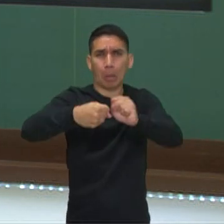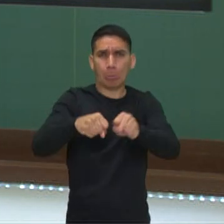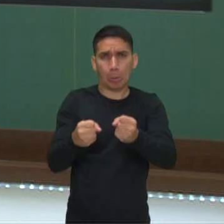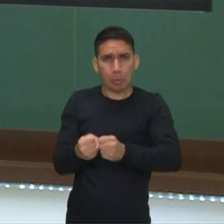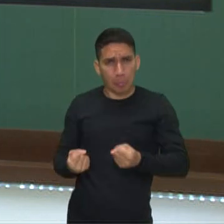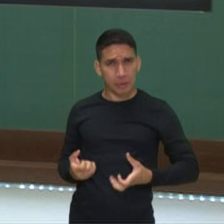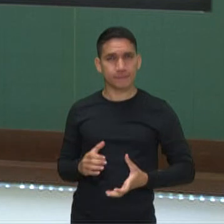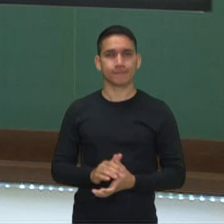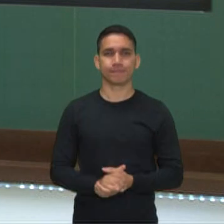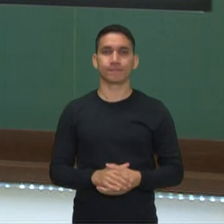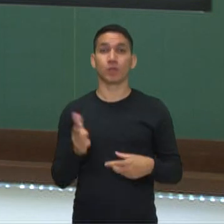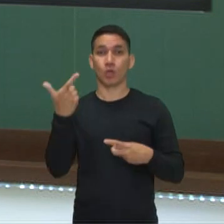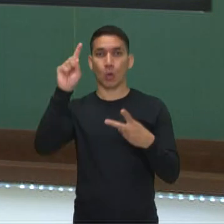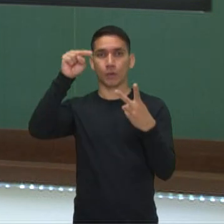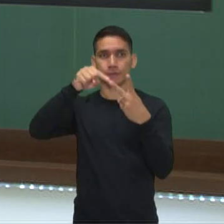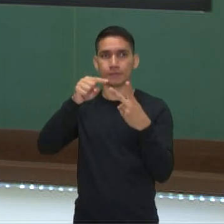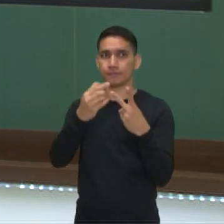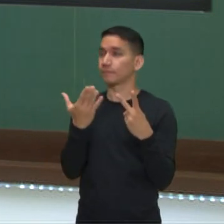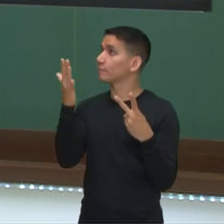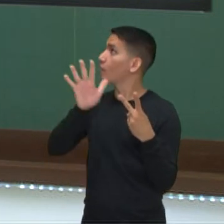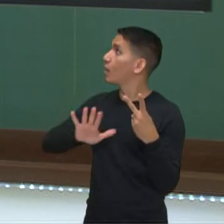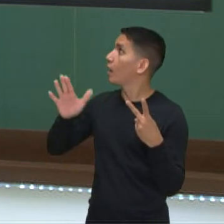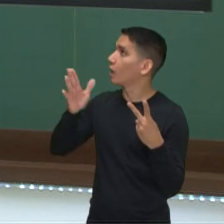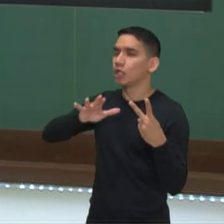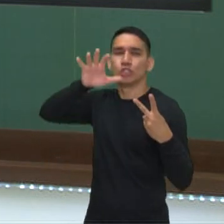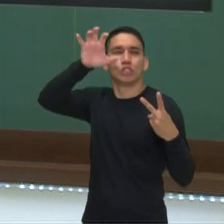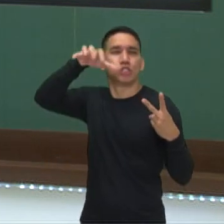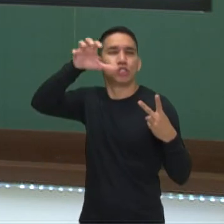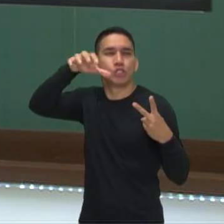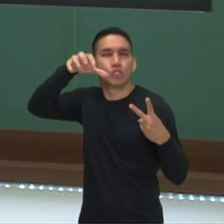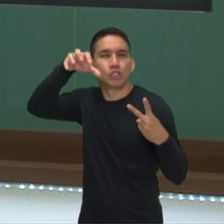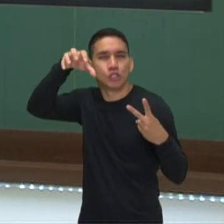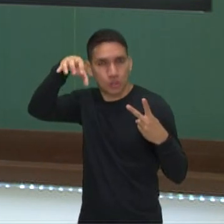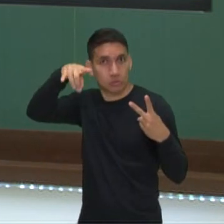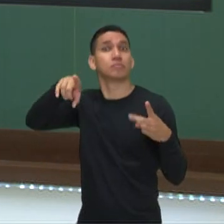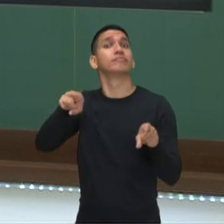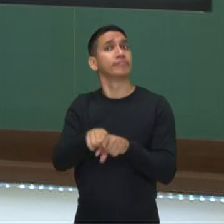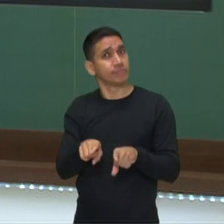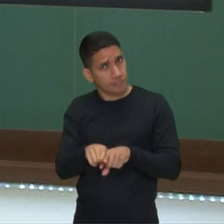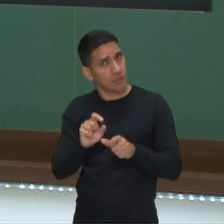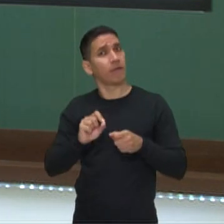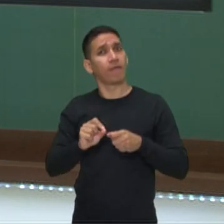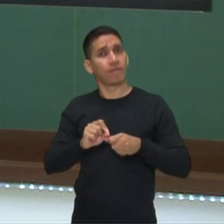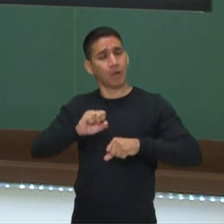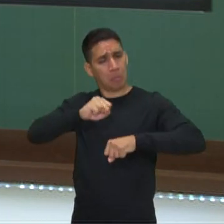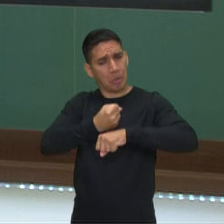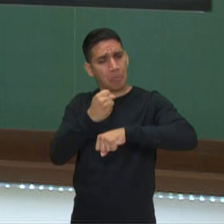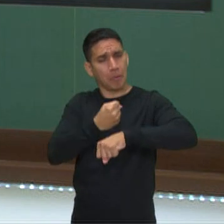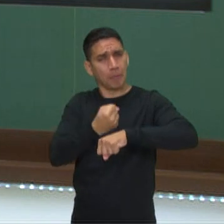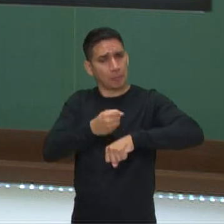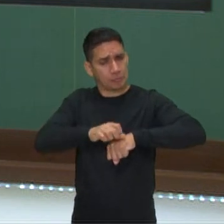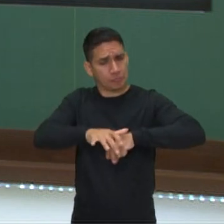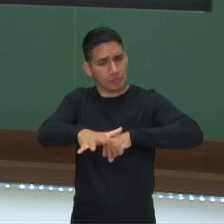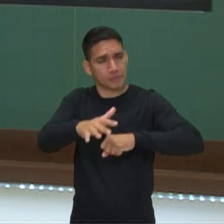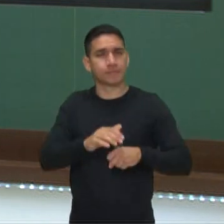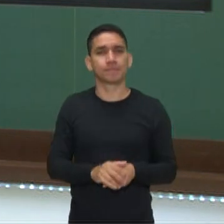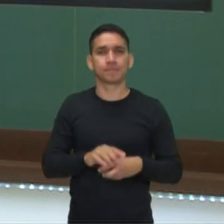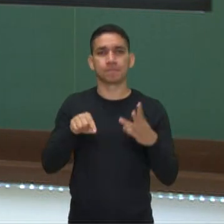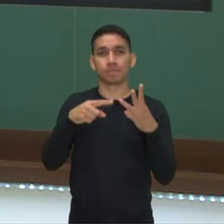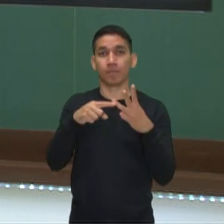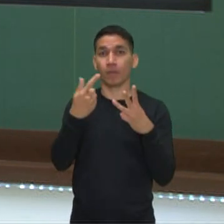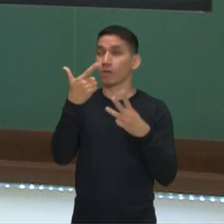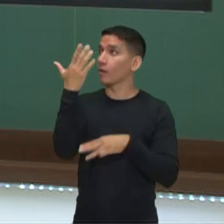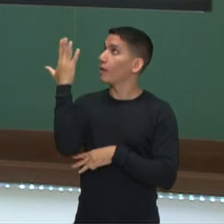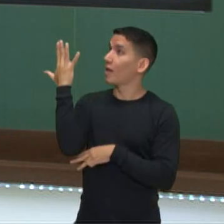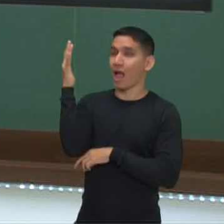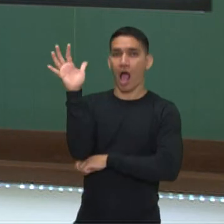quebrem. Nós temos na segunda imagem a chuva. A água também é um agente do intemperismo. E na terceira nós temos uma